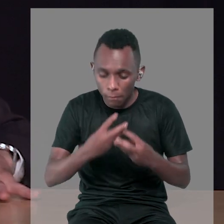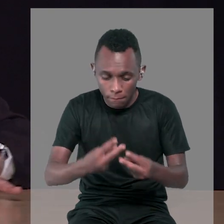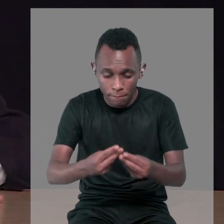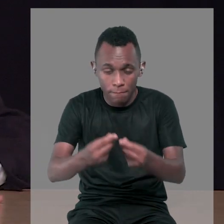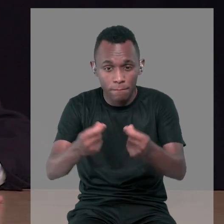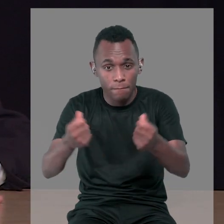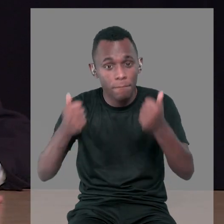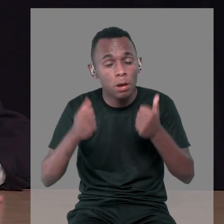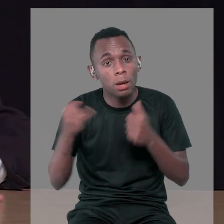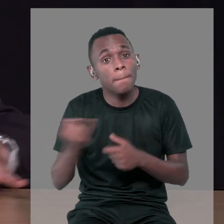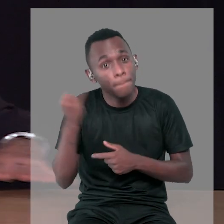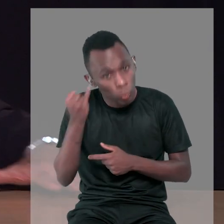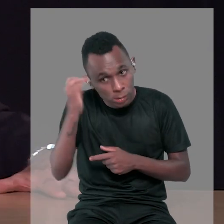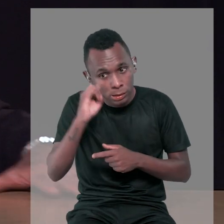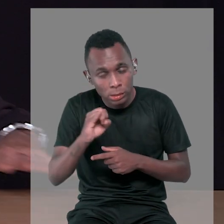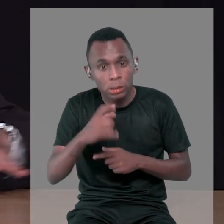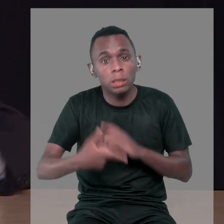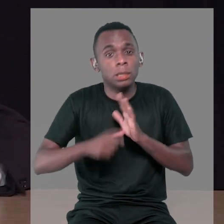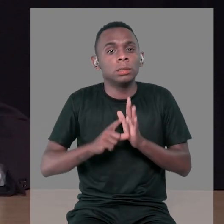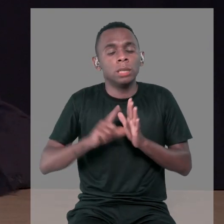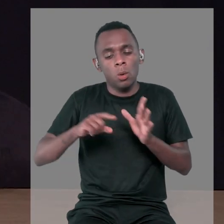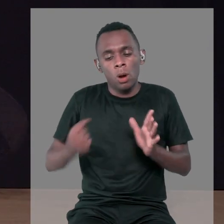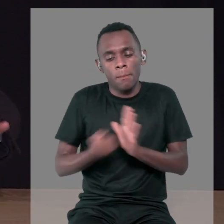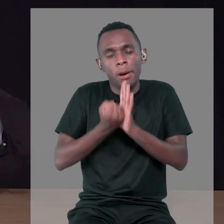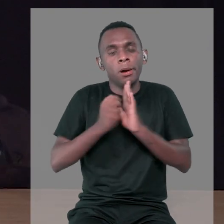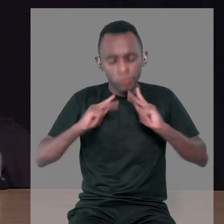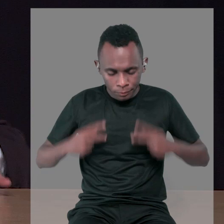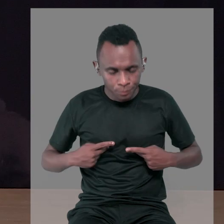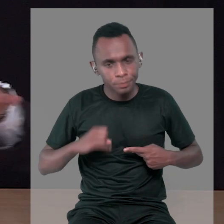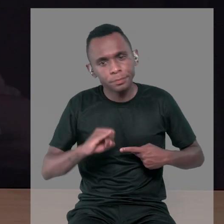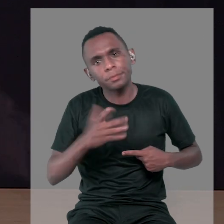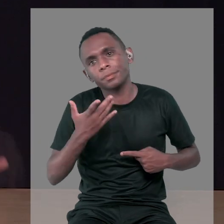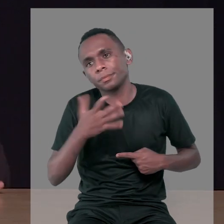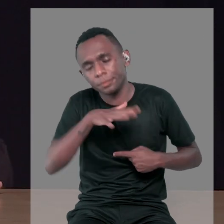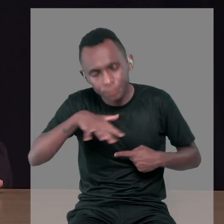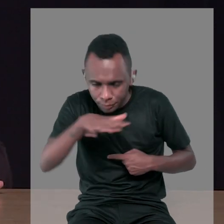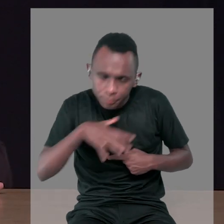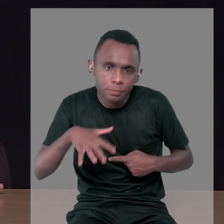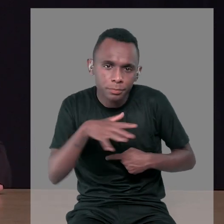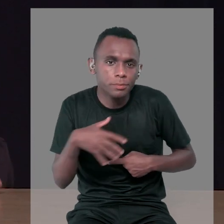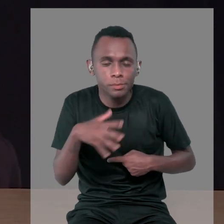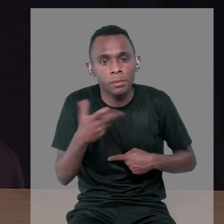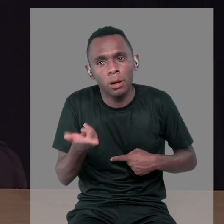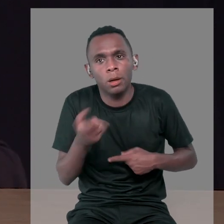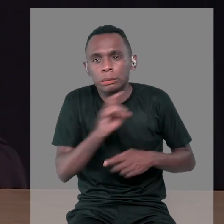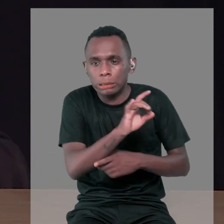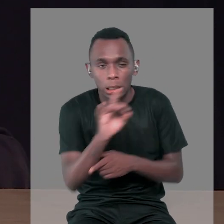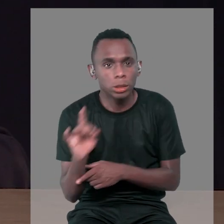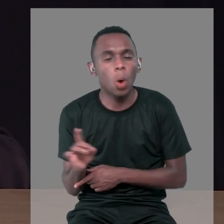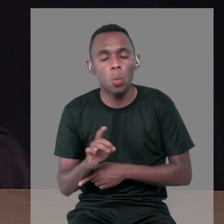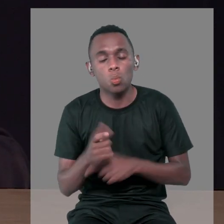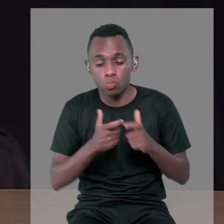um fator humano. Enquanto um fator pensado na teologia, isso nos remete cada um para uma região. Enquanto